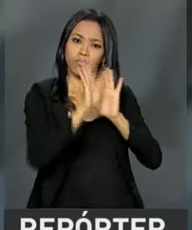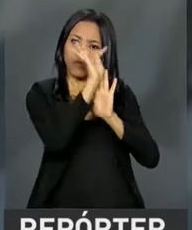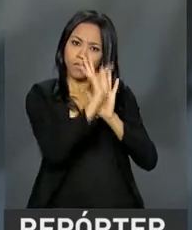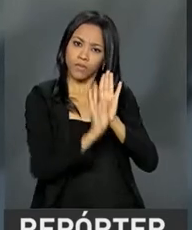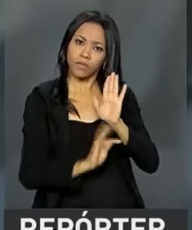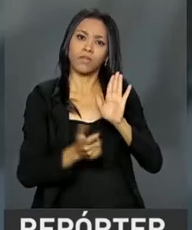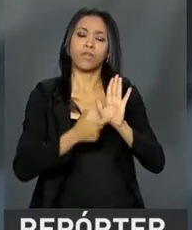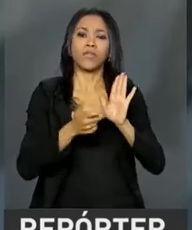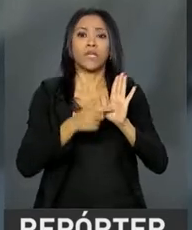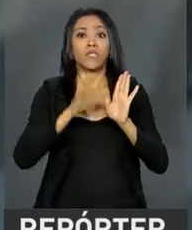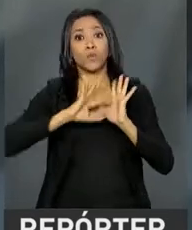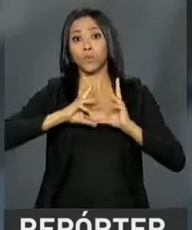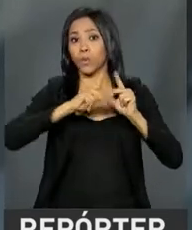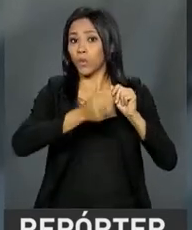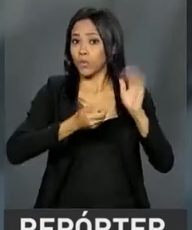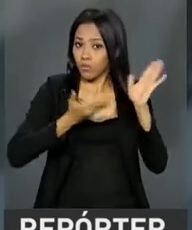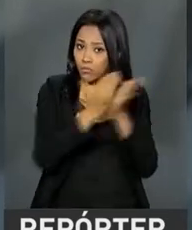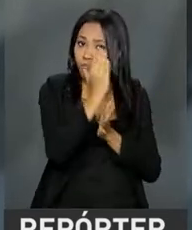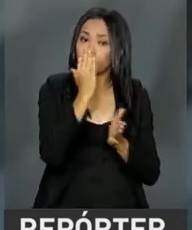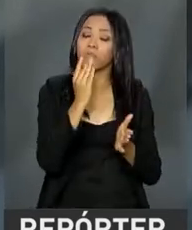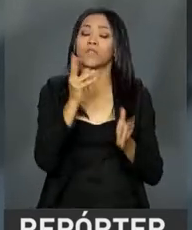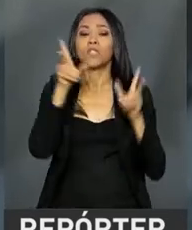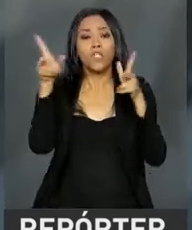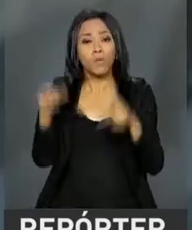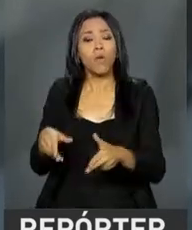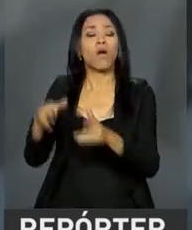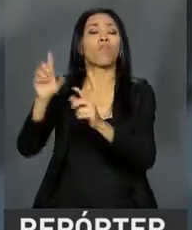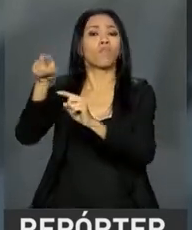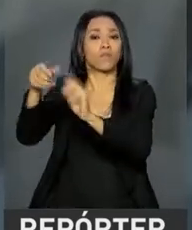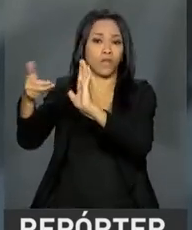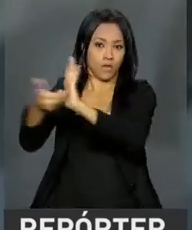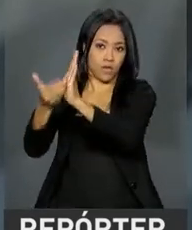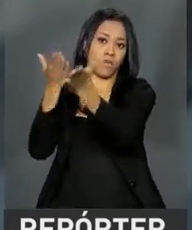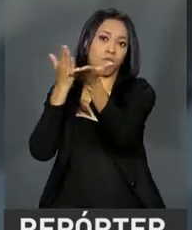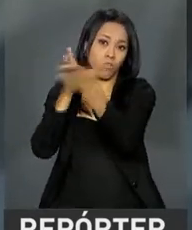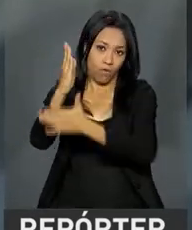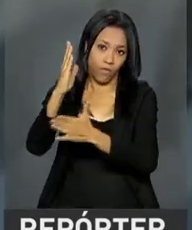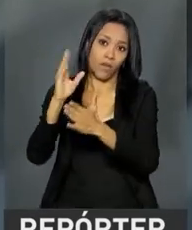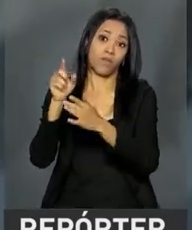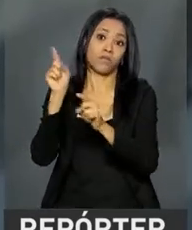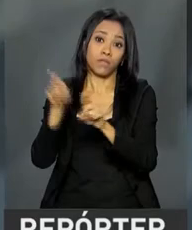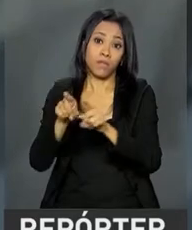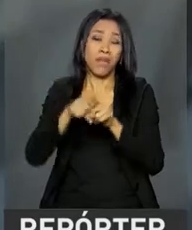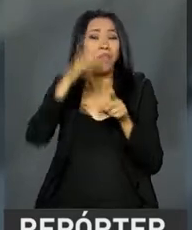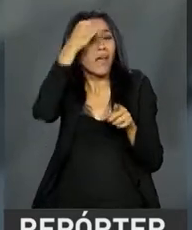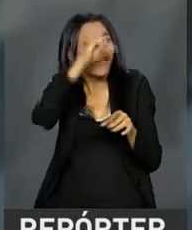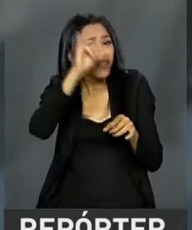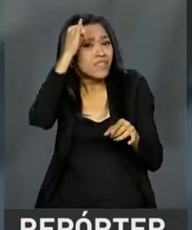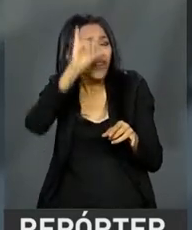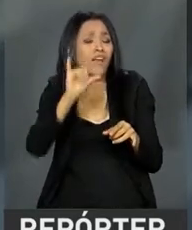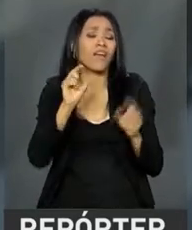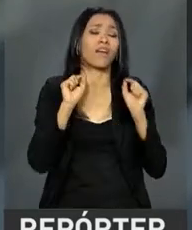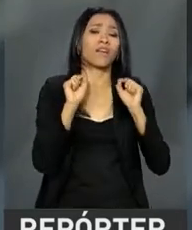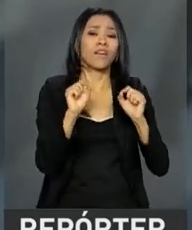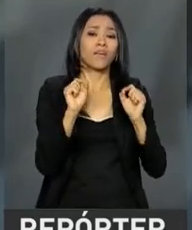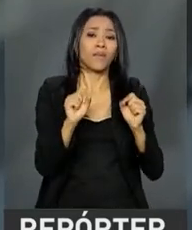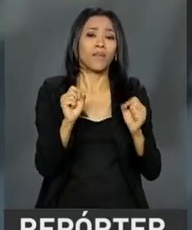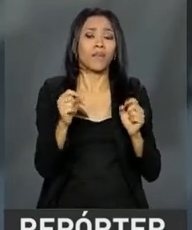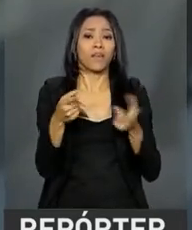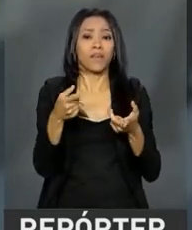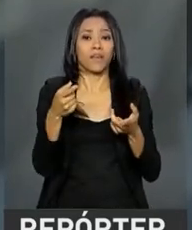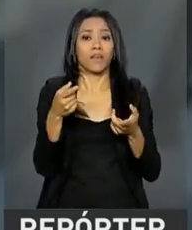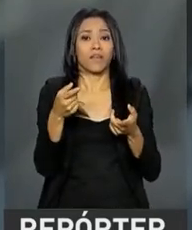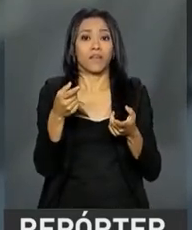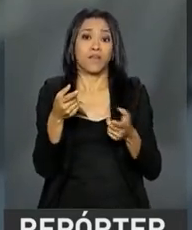desse projeto assim como votado na câmara dos deputados é na íntegra evitando é evitando aí a rejeição